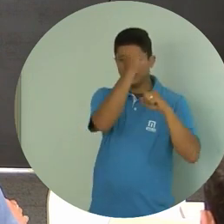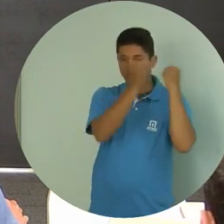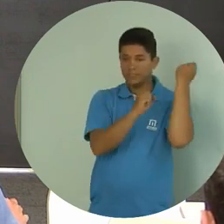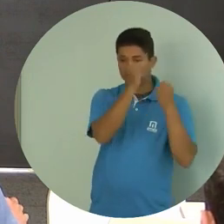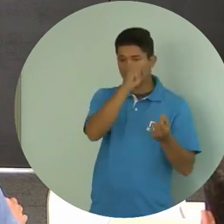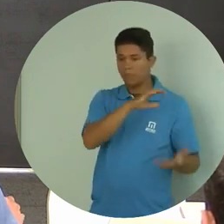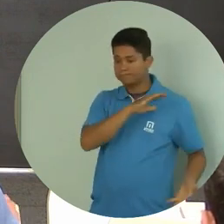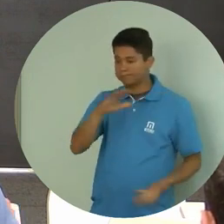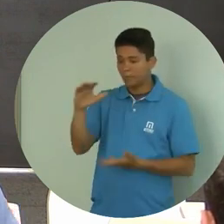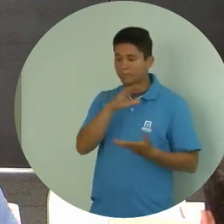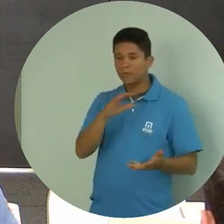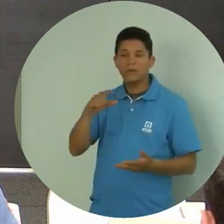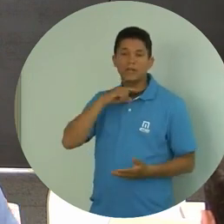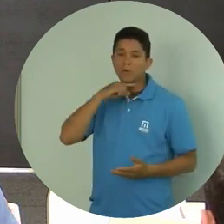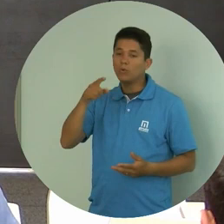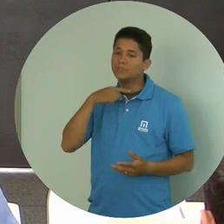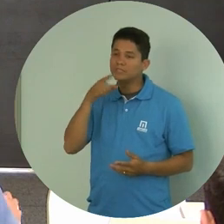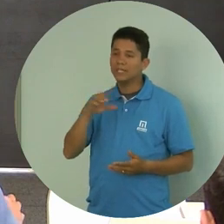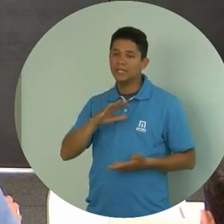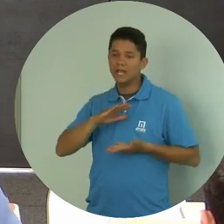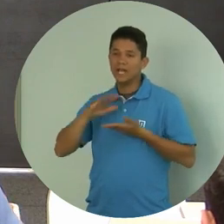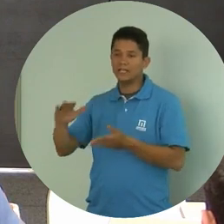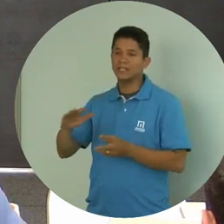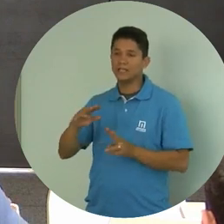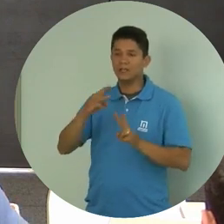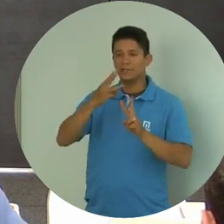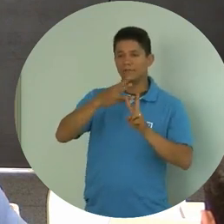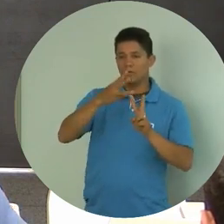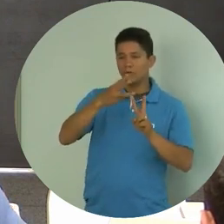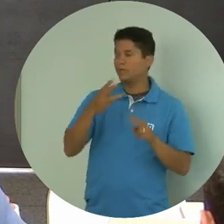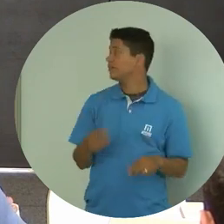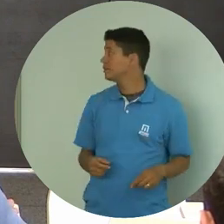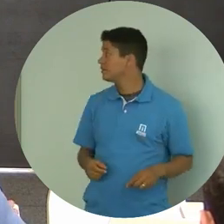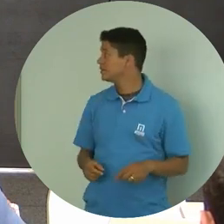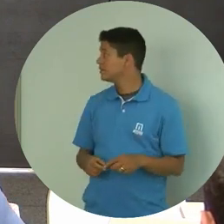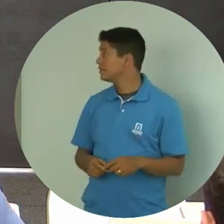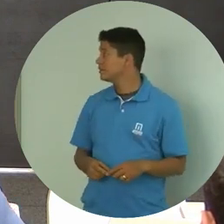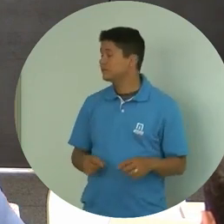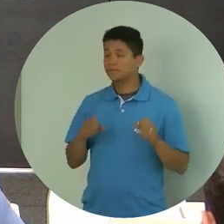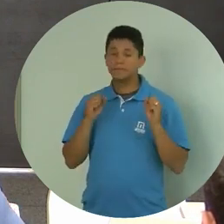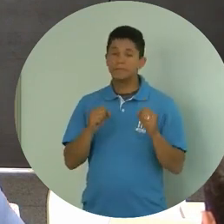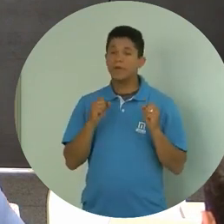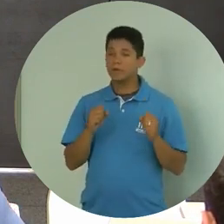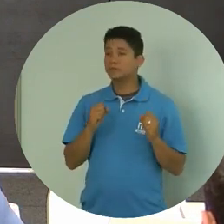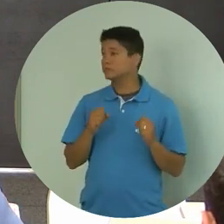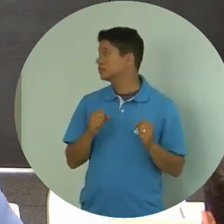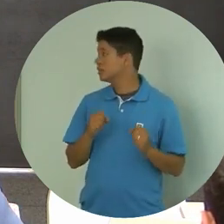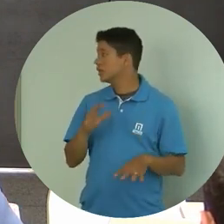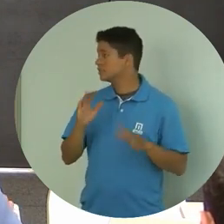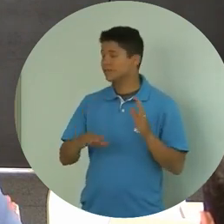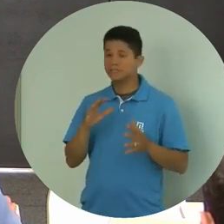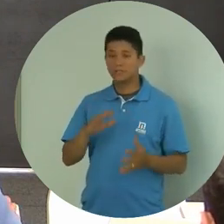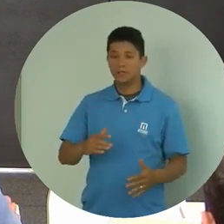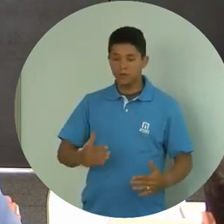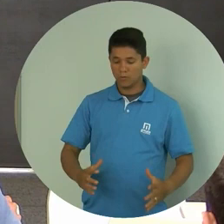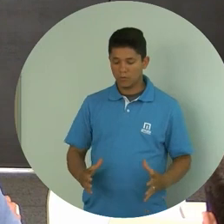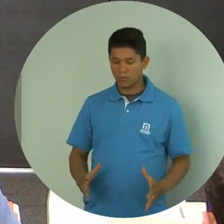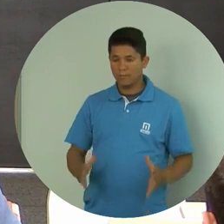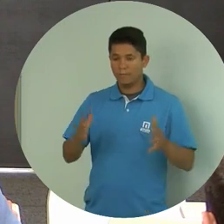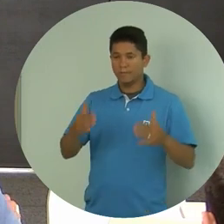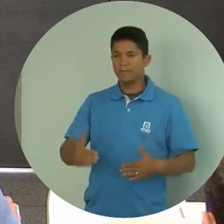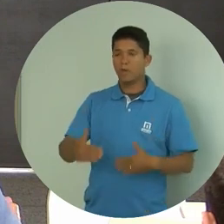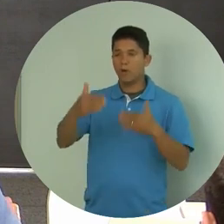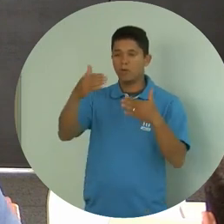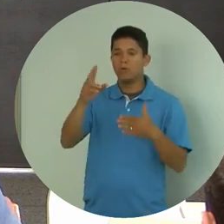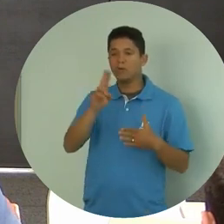volume, mas talvez em conjunto sim. Então poderíamos ter situações de no mesmo bloco usar concreto de 3 fornecedores diferentes que usam pedras